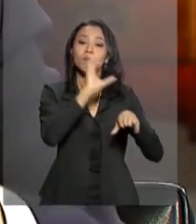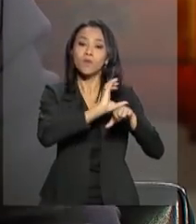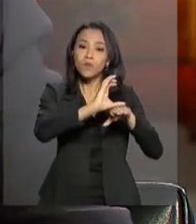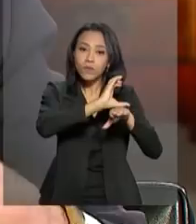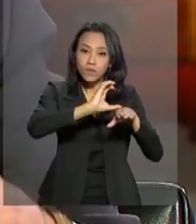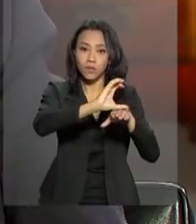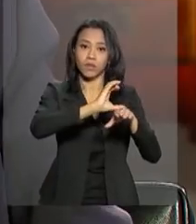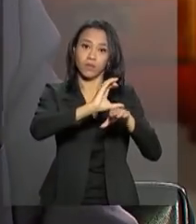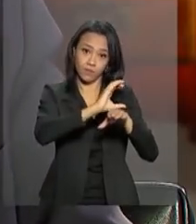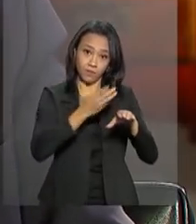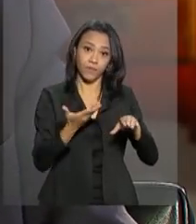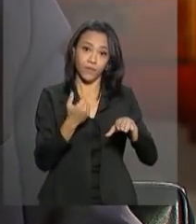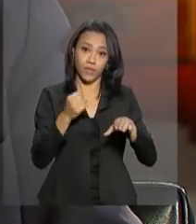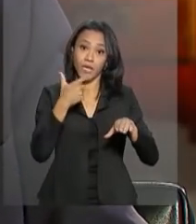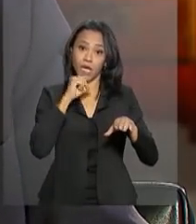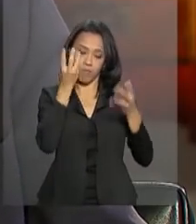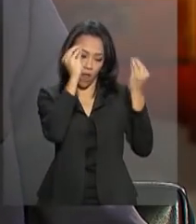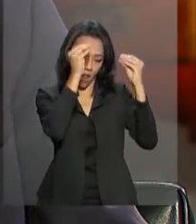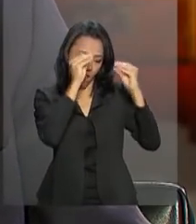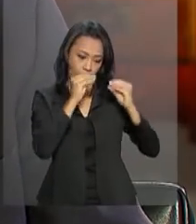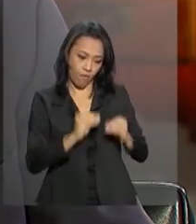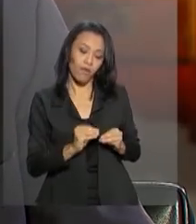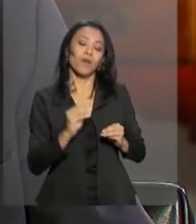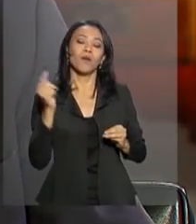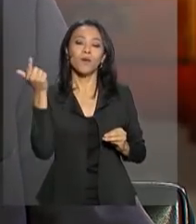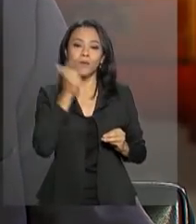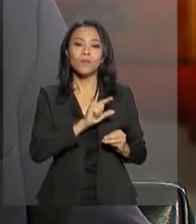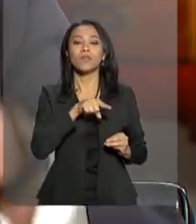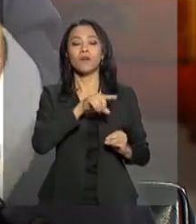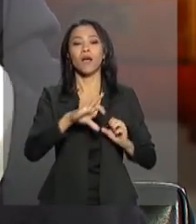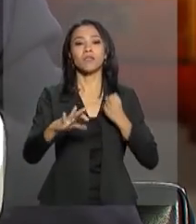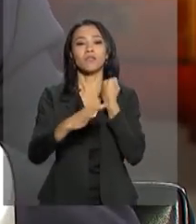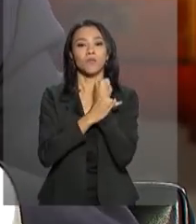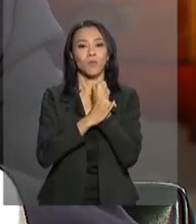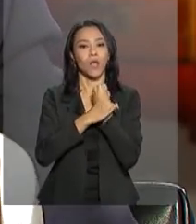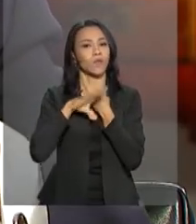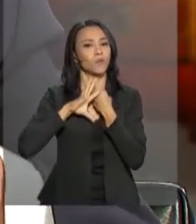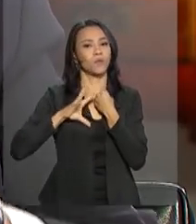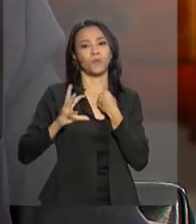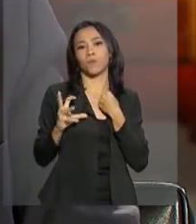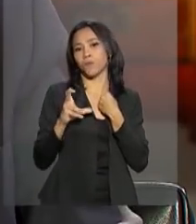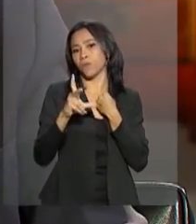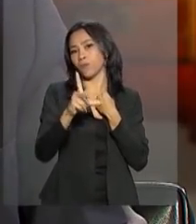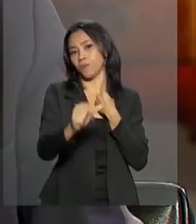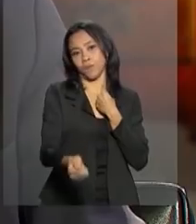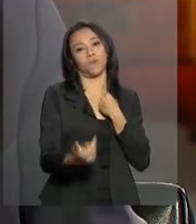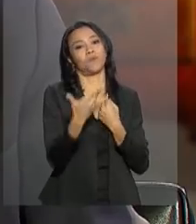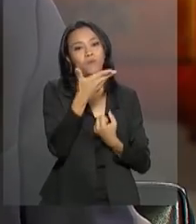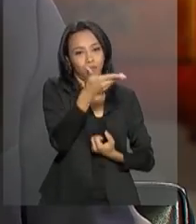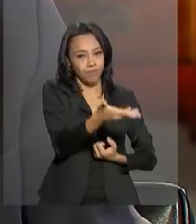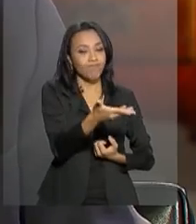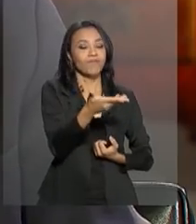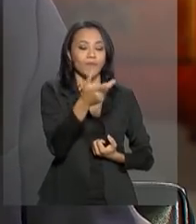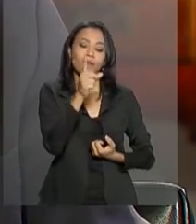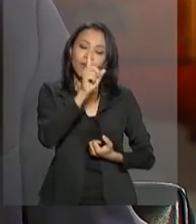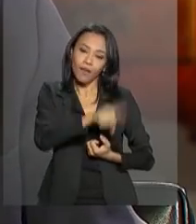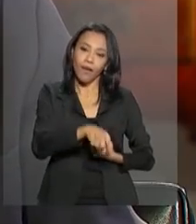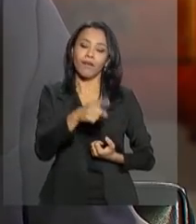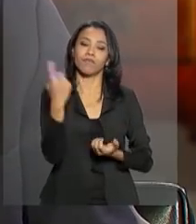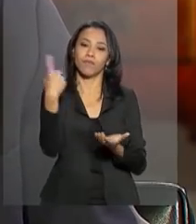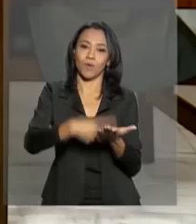a Constituição, o Constituinte, conseguiu fazer prevalecer tudo aquilo para que ela foi efetivamente chamada